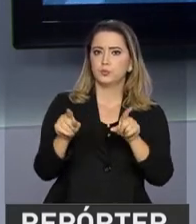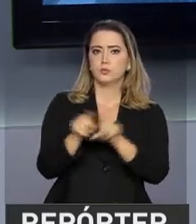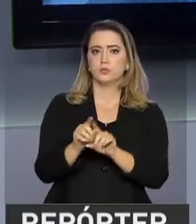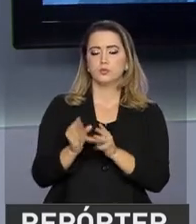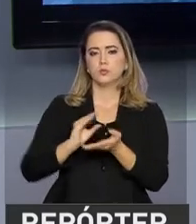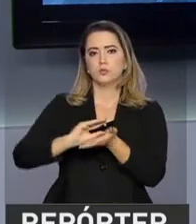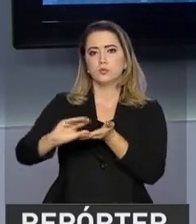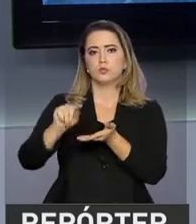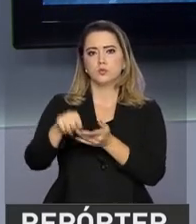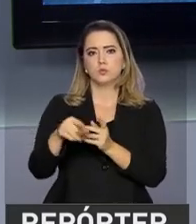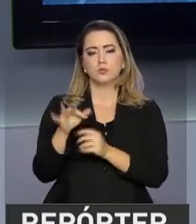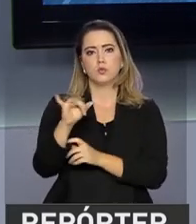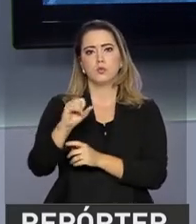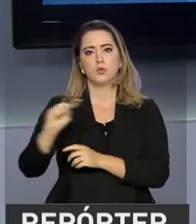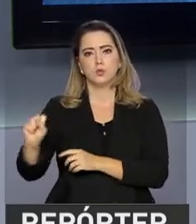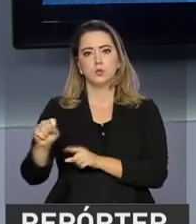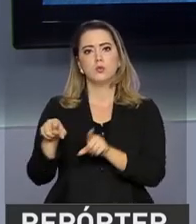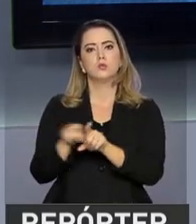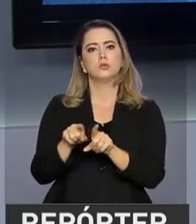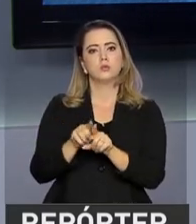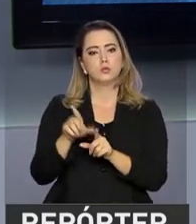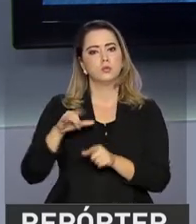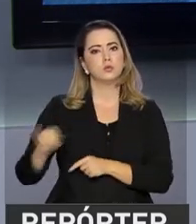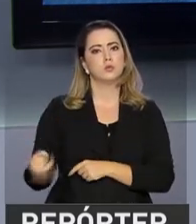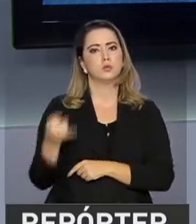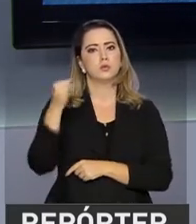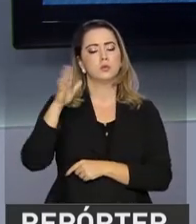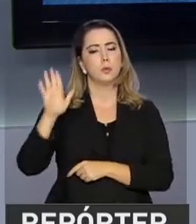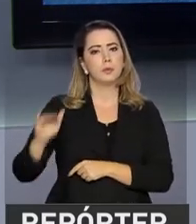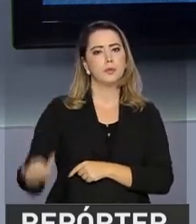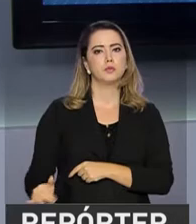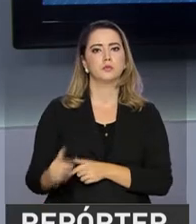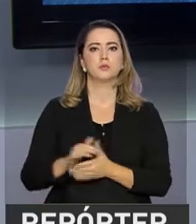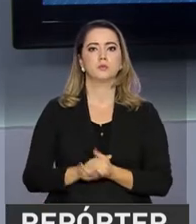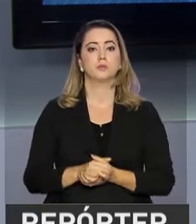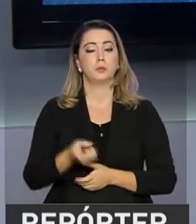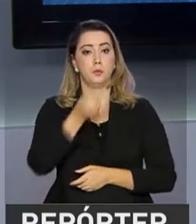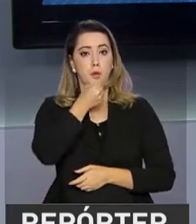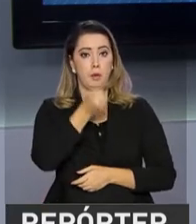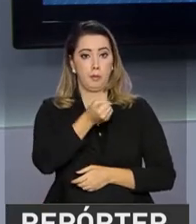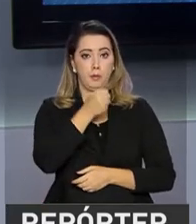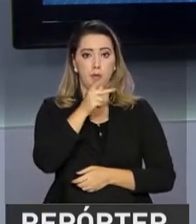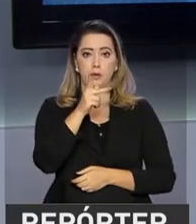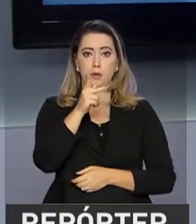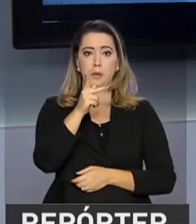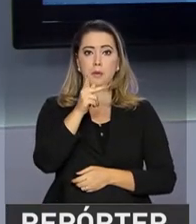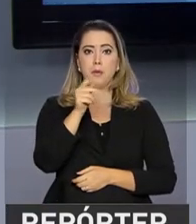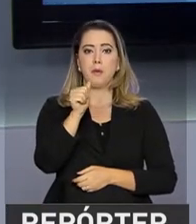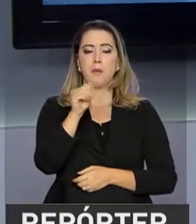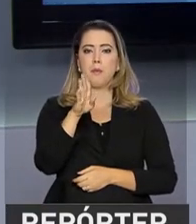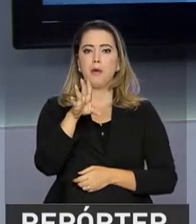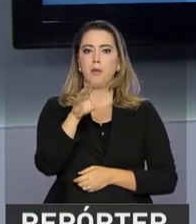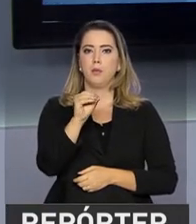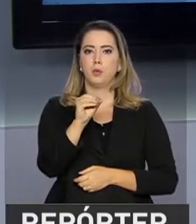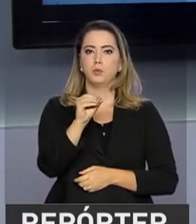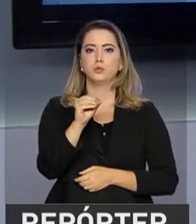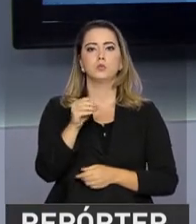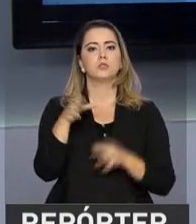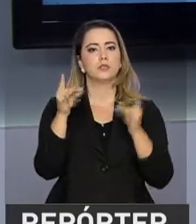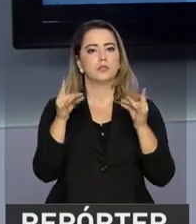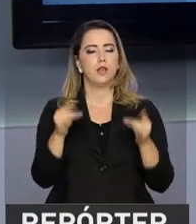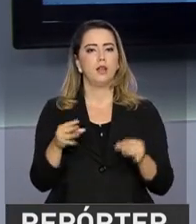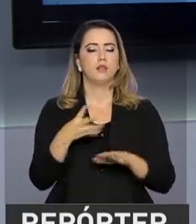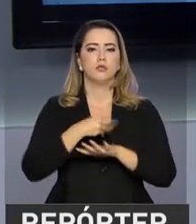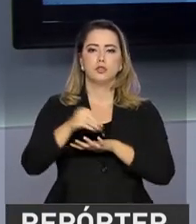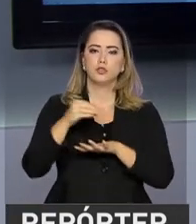destinados aos financiamentos estudantis que também vão ter juros mais baixos o repórter pablo mundo inteiro as informações ao vivo pra